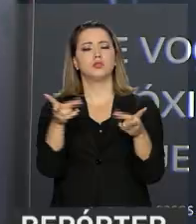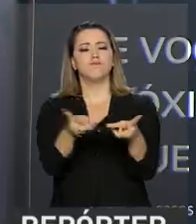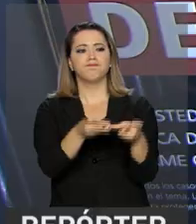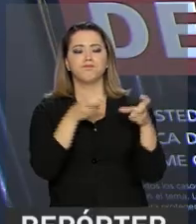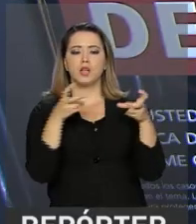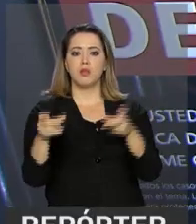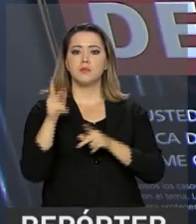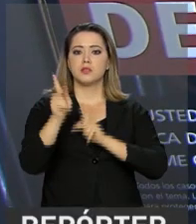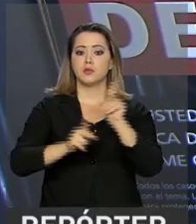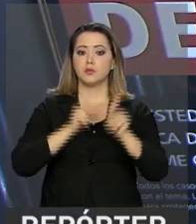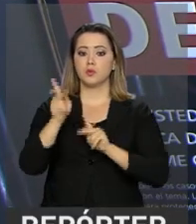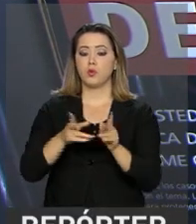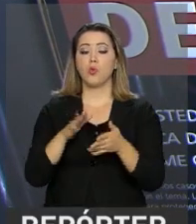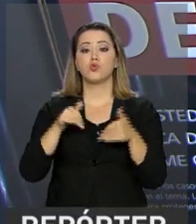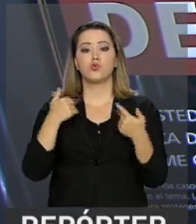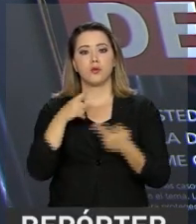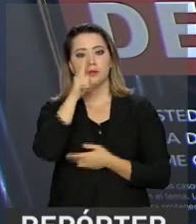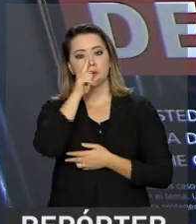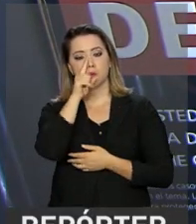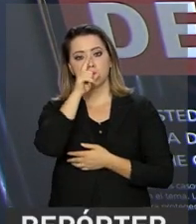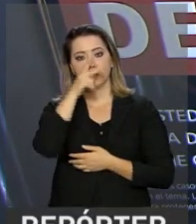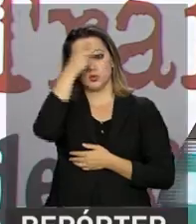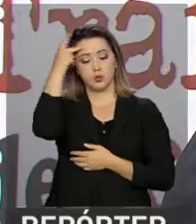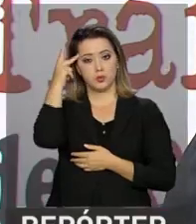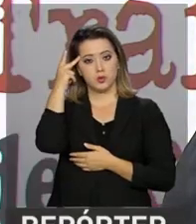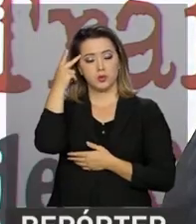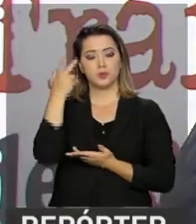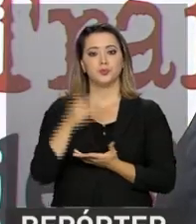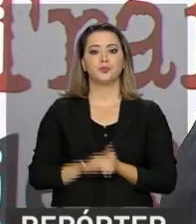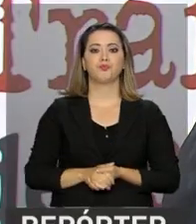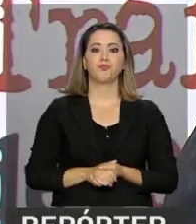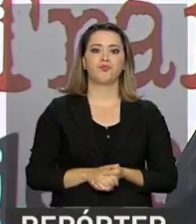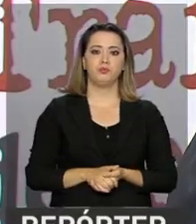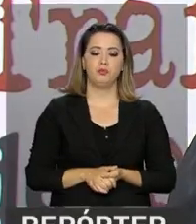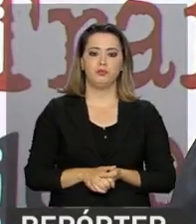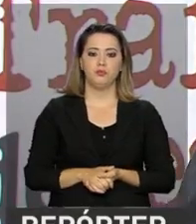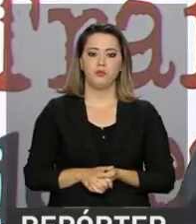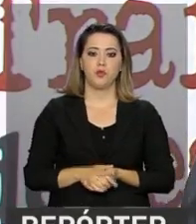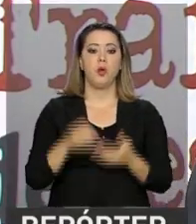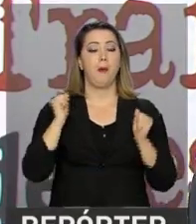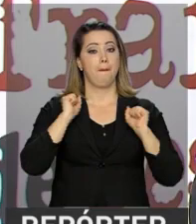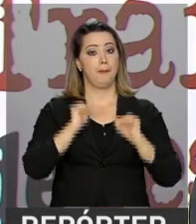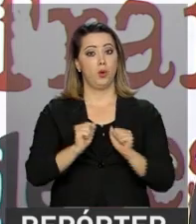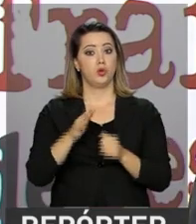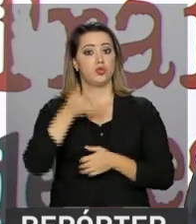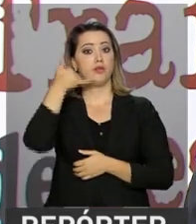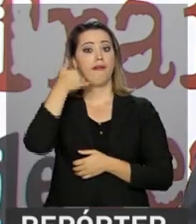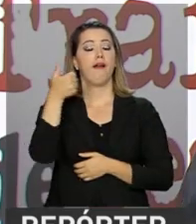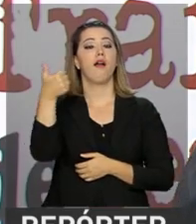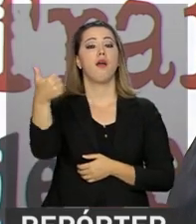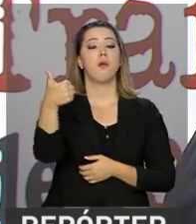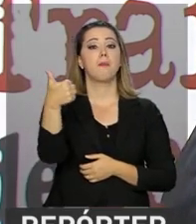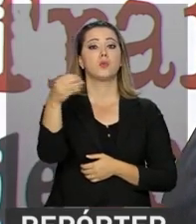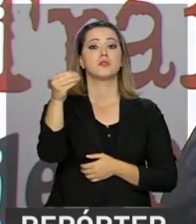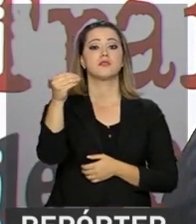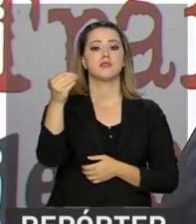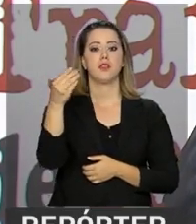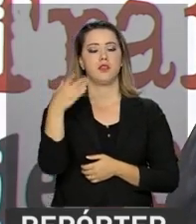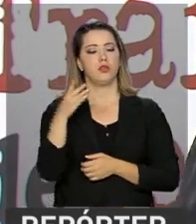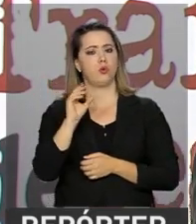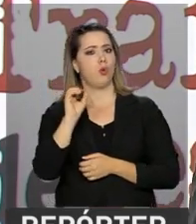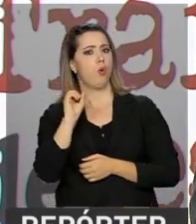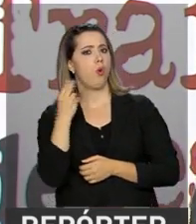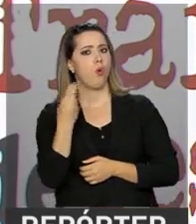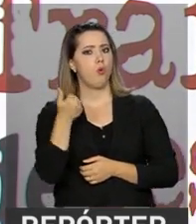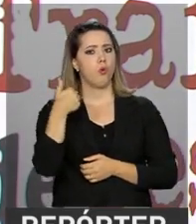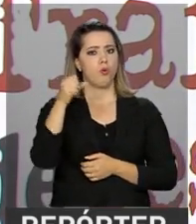população sobre os perigos do tráfico de pessoas imediatamente você pode ligar pro Disc 100 ou pro Disc 180